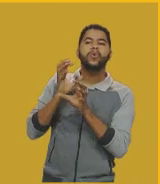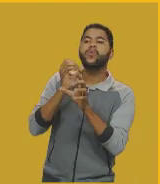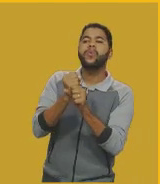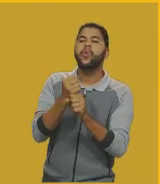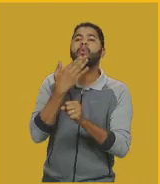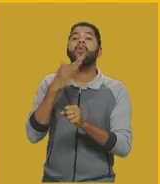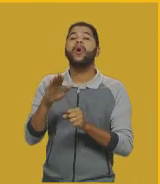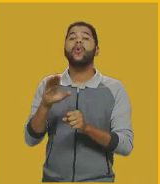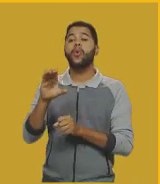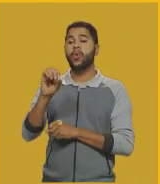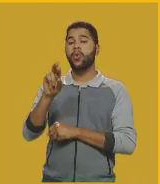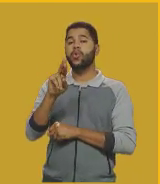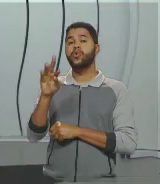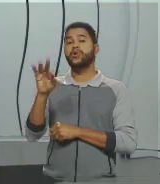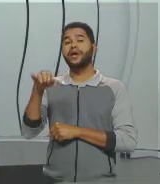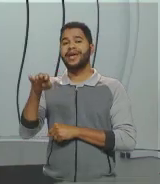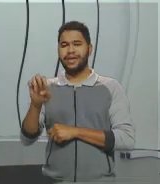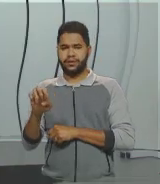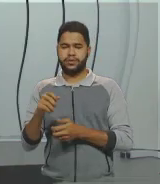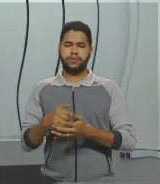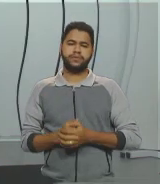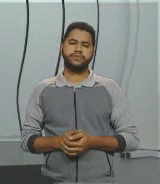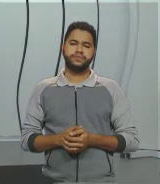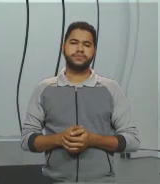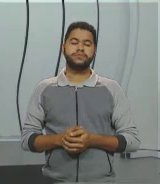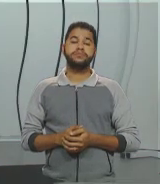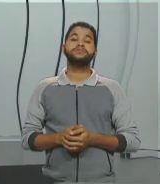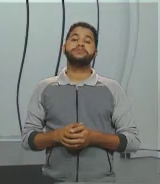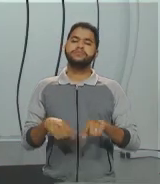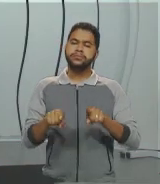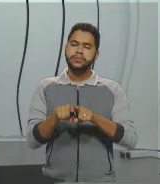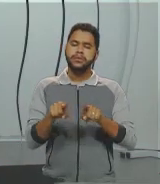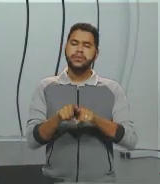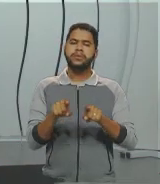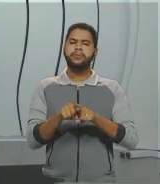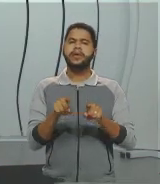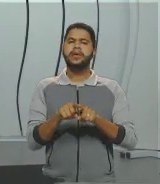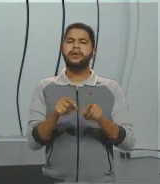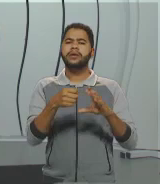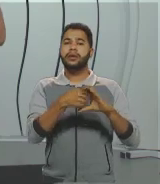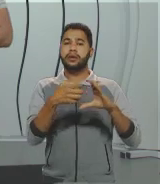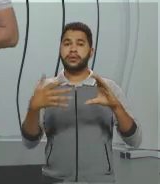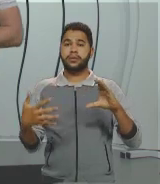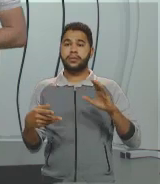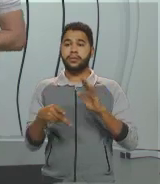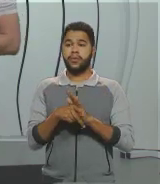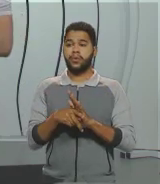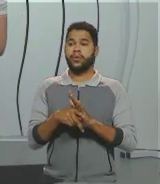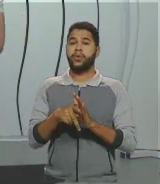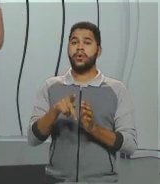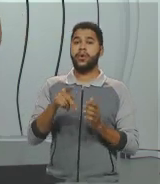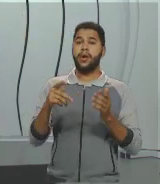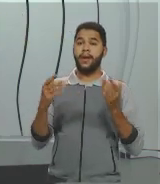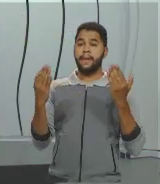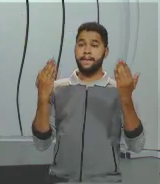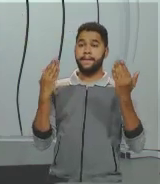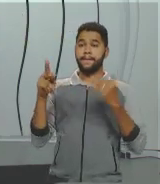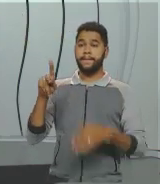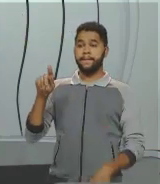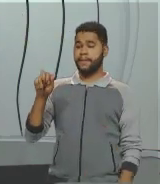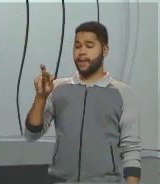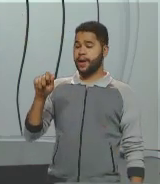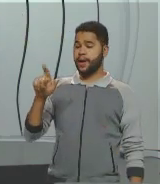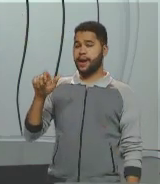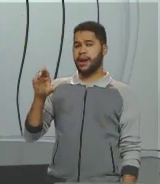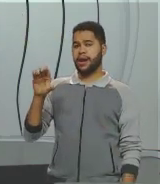esse circuito. Bom, e aí algumas características da ligação em paralelo. A primeira delas é o seguinte: